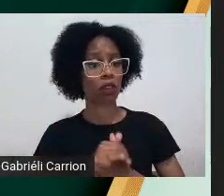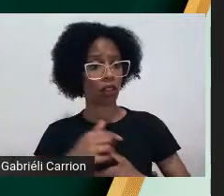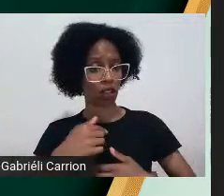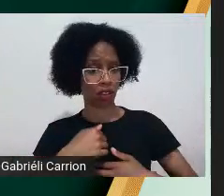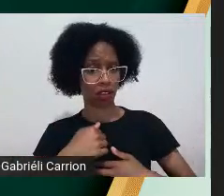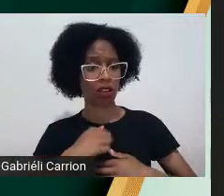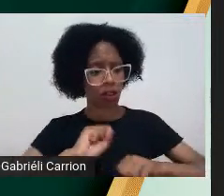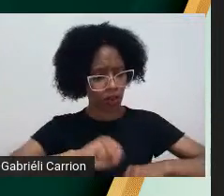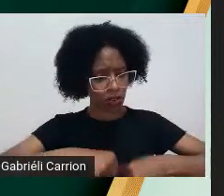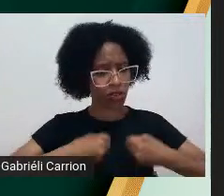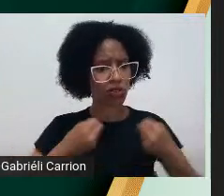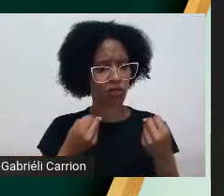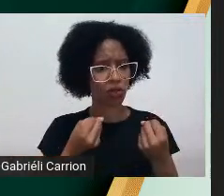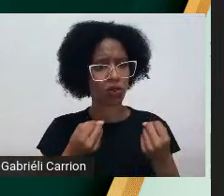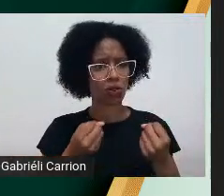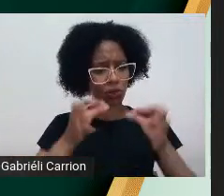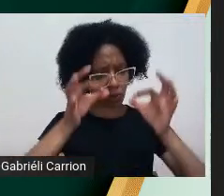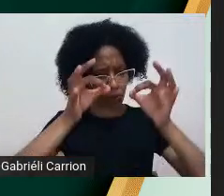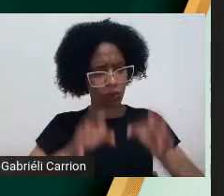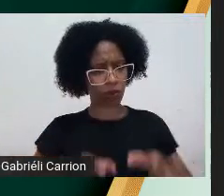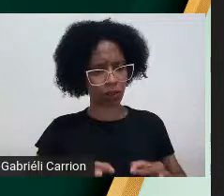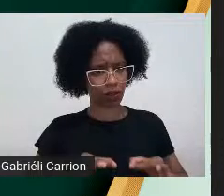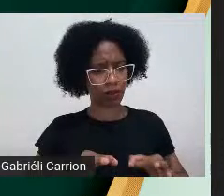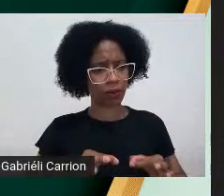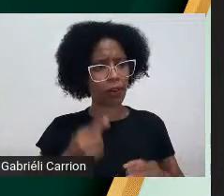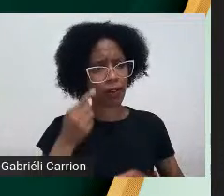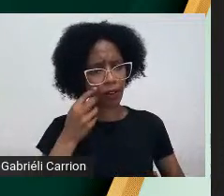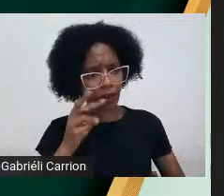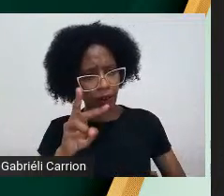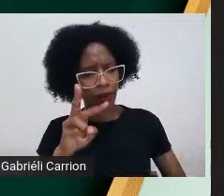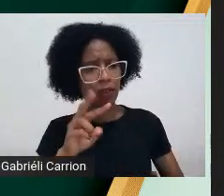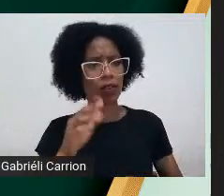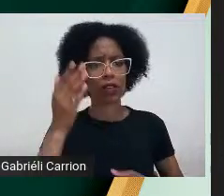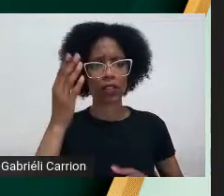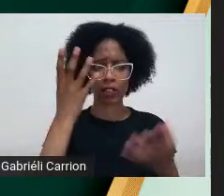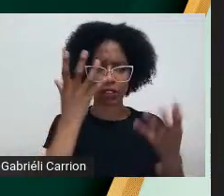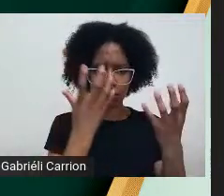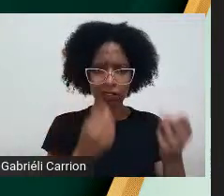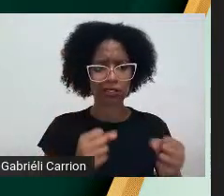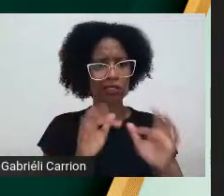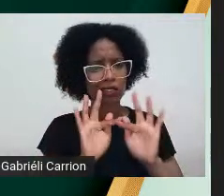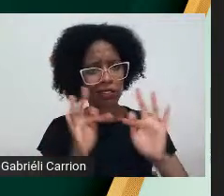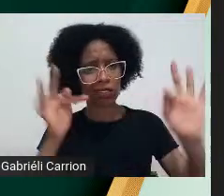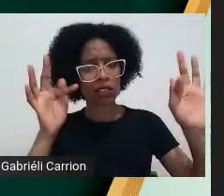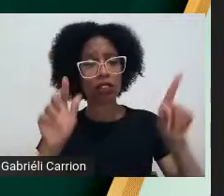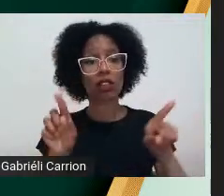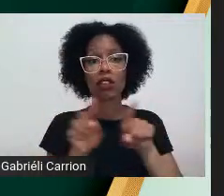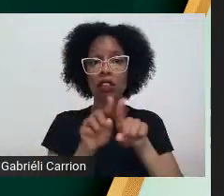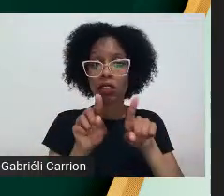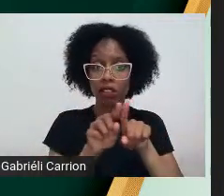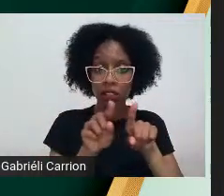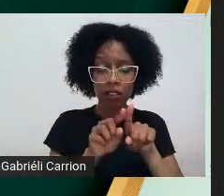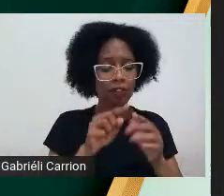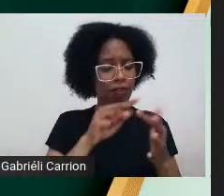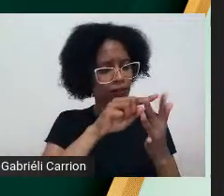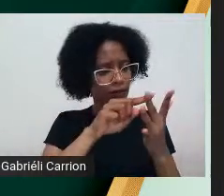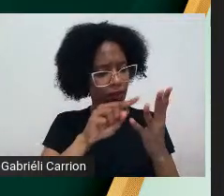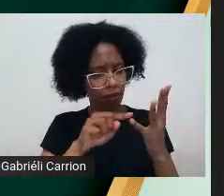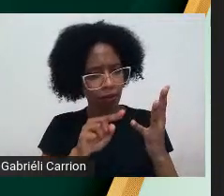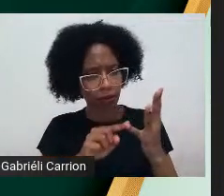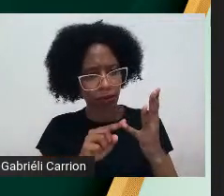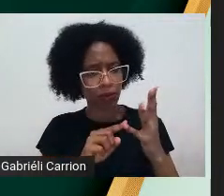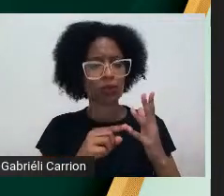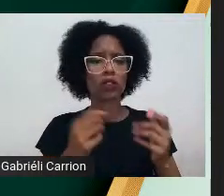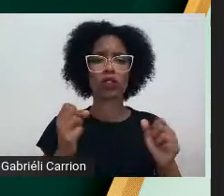com dignidade, agindo na potencialização e na produção de tecnologias para as diversas etapas da cadeia